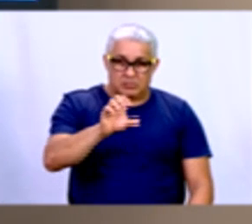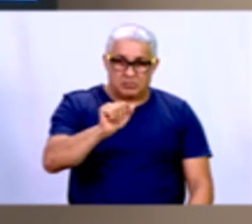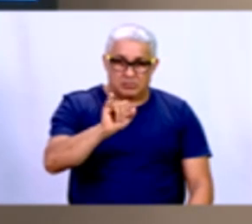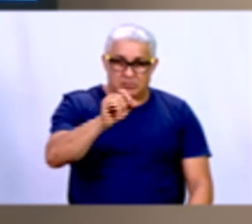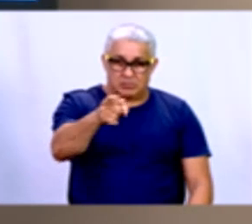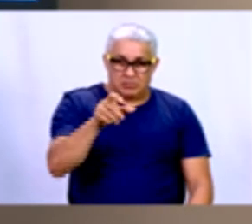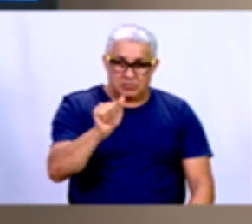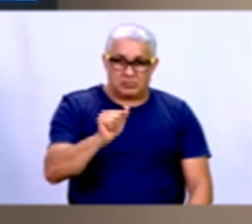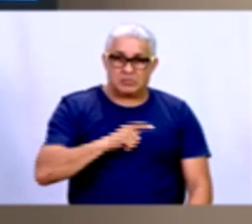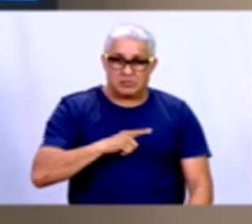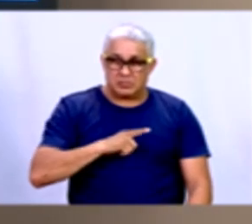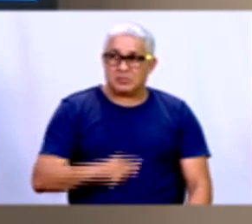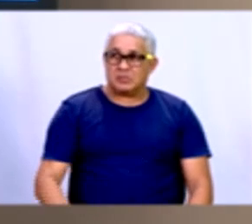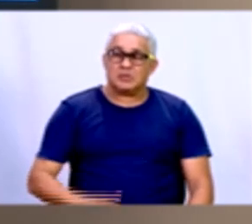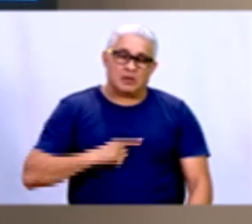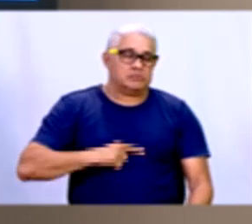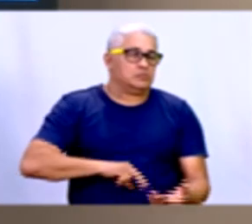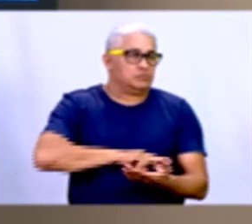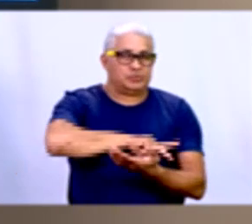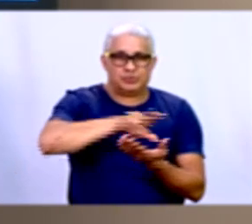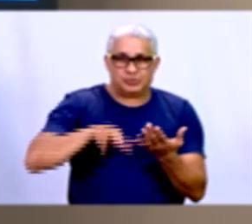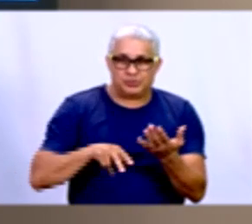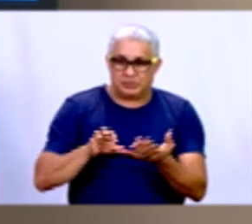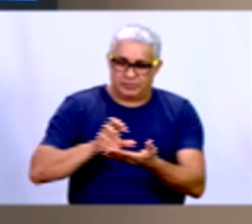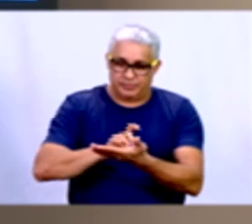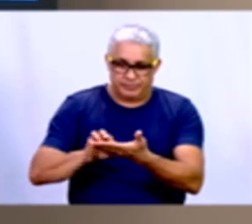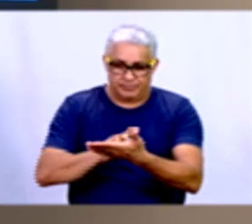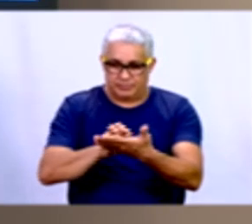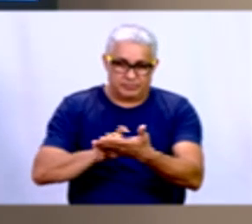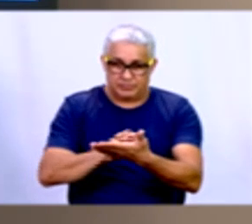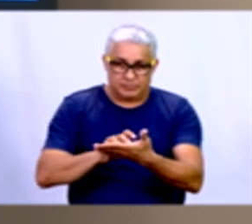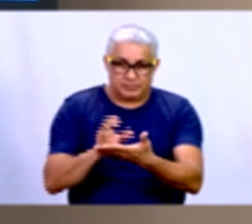tem lá agora diversas opções para você poder